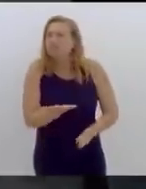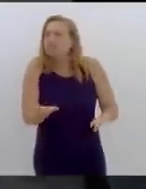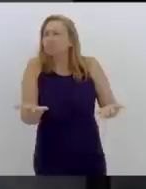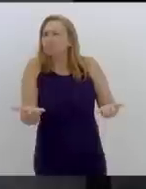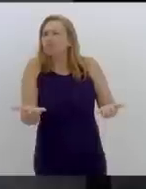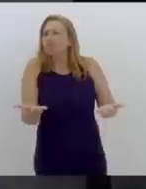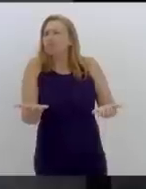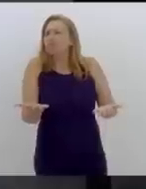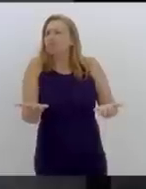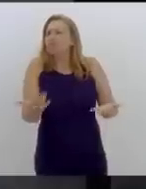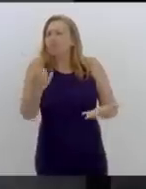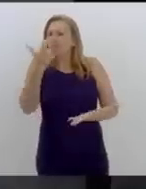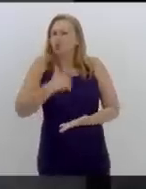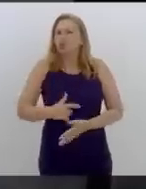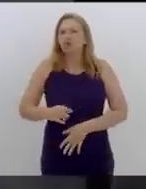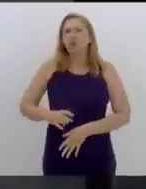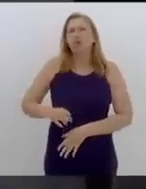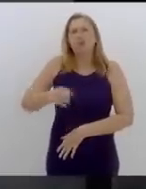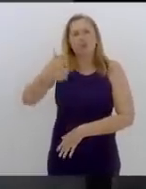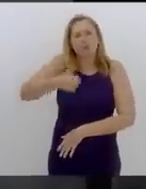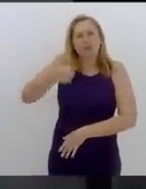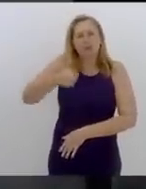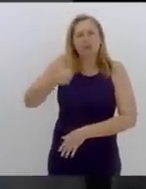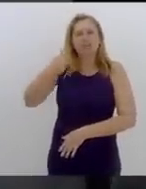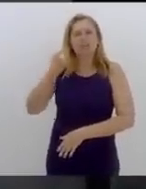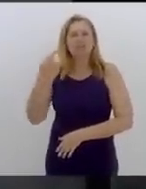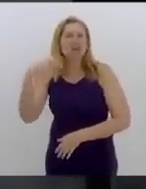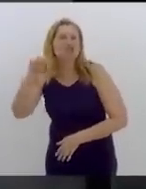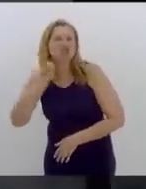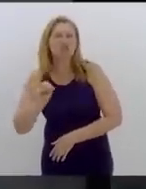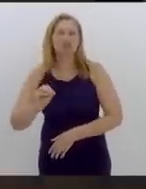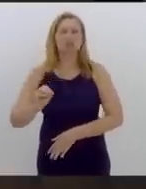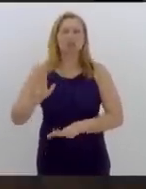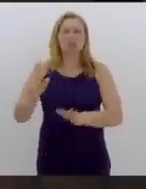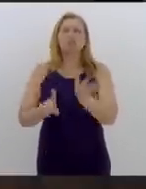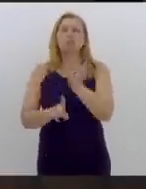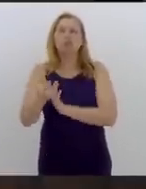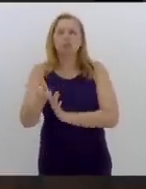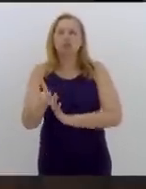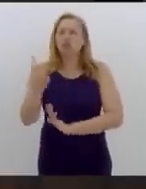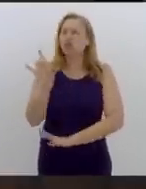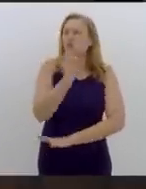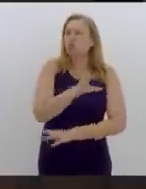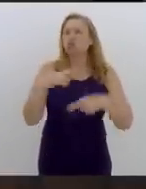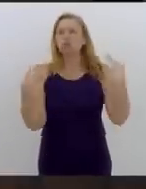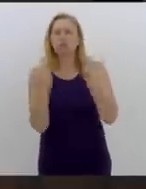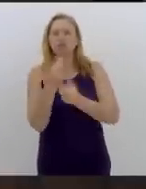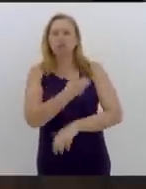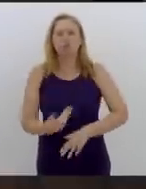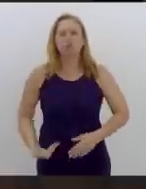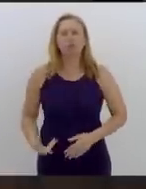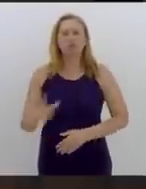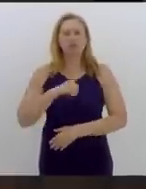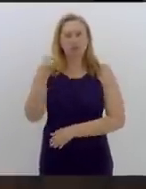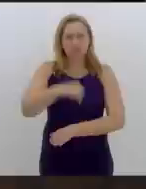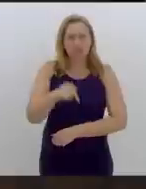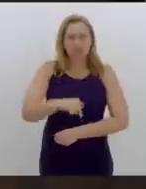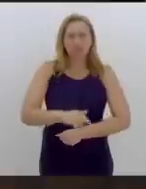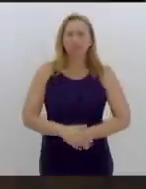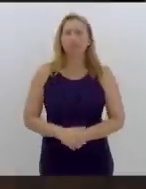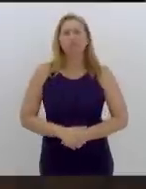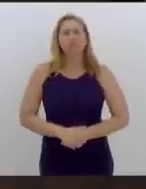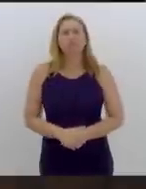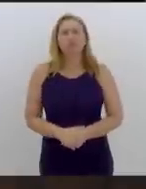eu sou eu sou o primeiro sargento Viena eu estou na lista na última audiência pública que nós tivemos aqui